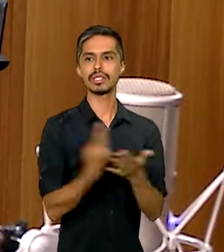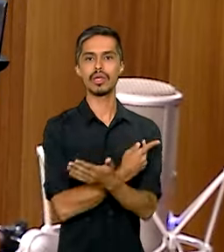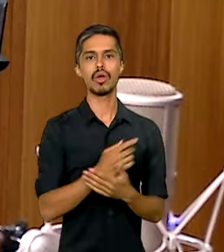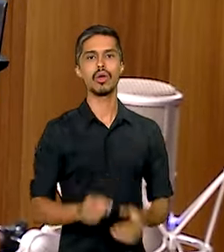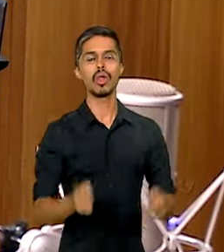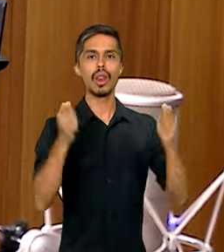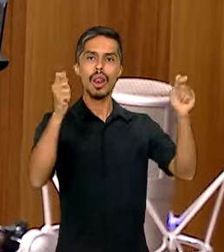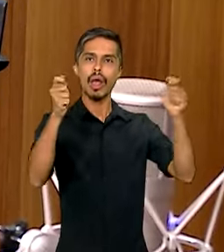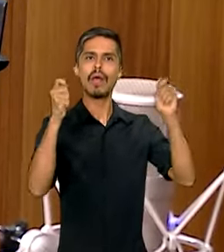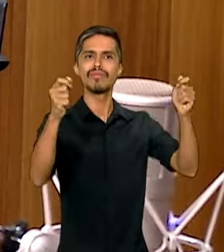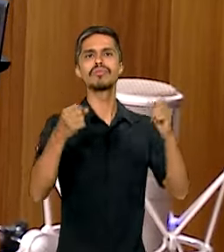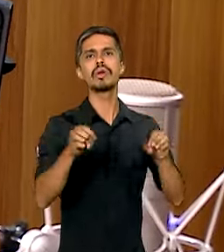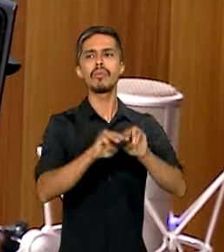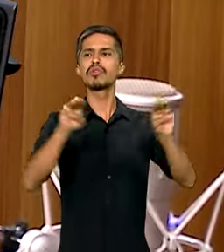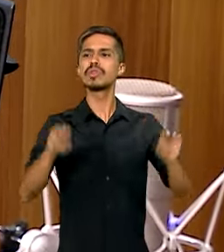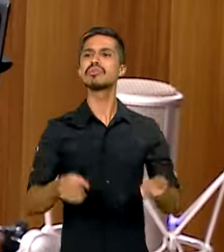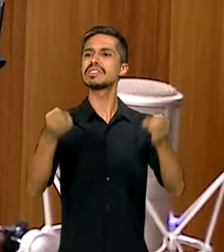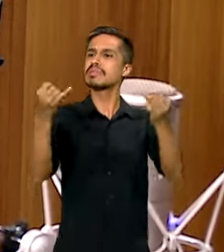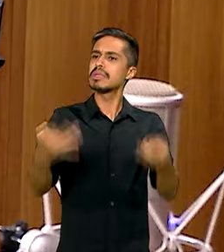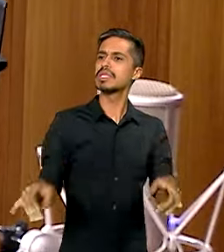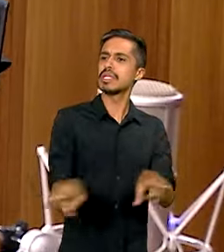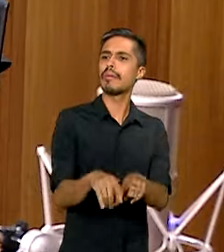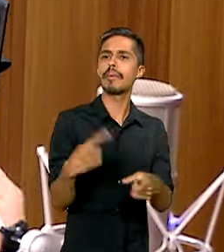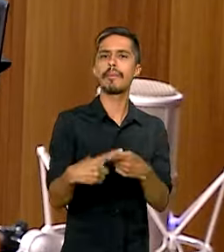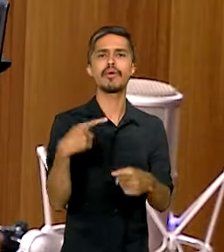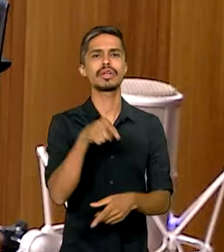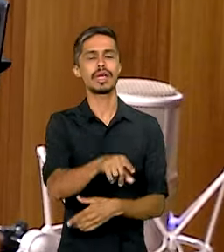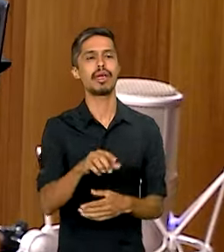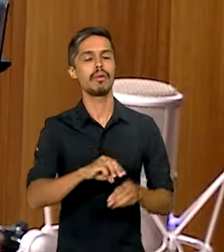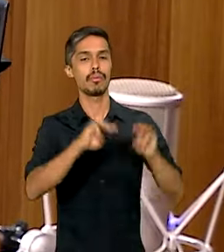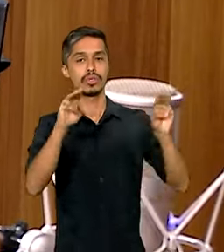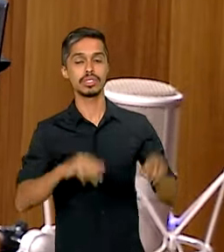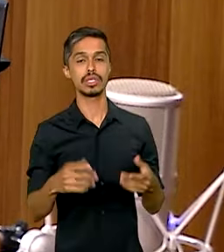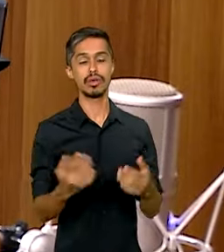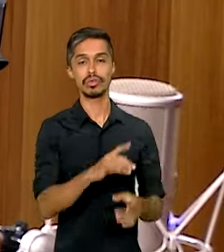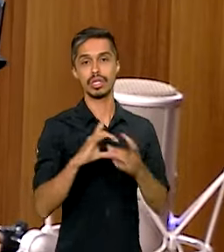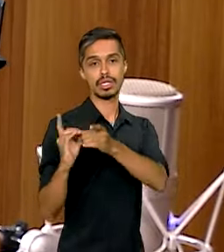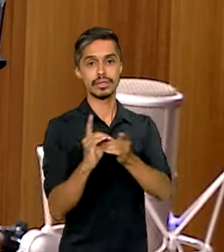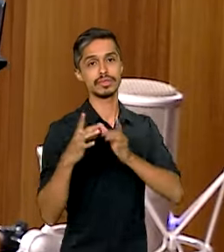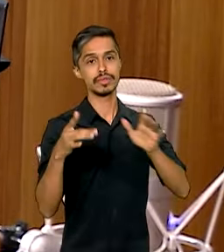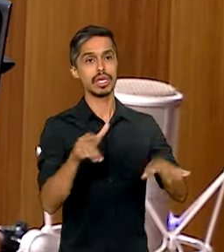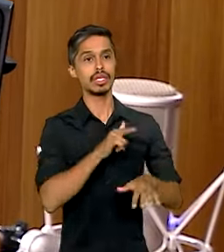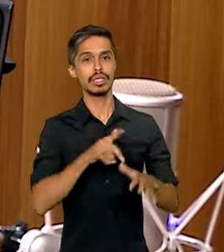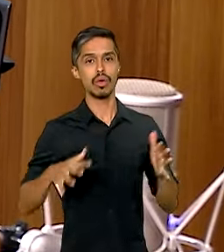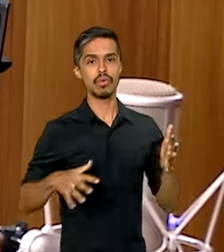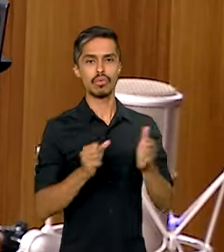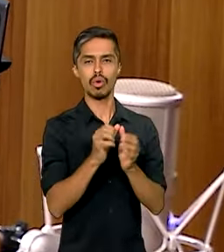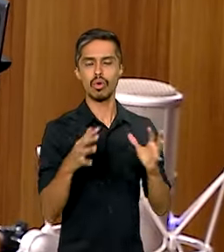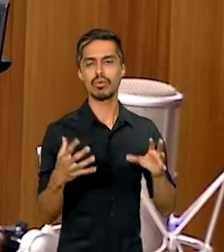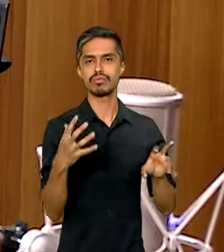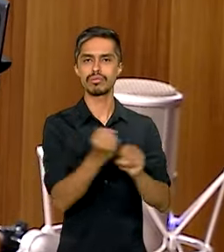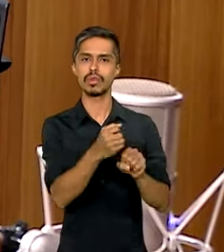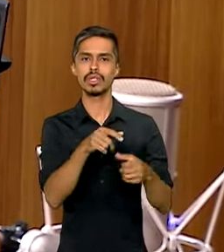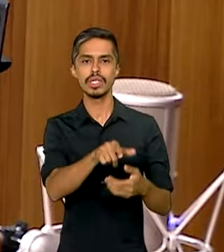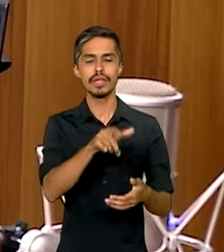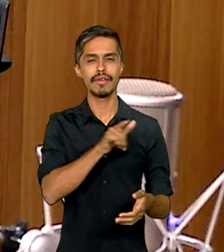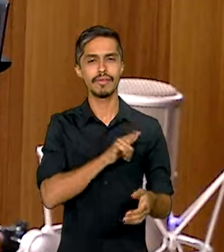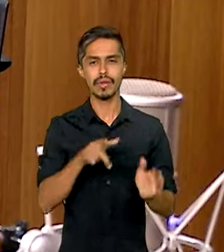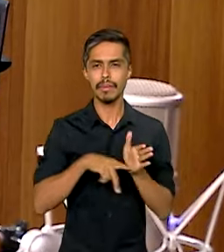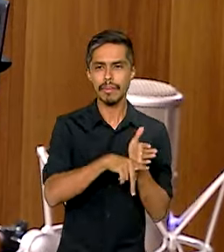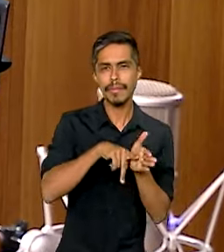que os museus expliquem porque também são o Museu da Democracia. Tem um repositório que serve também como pesquisa, que